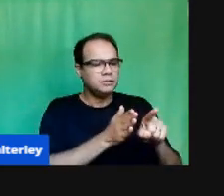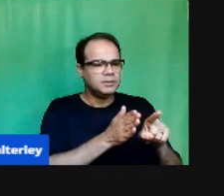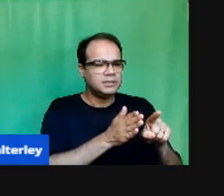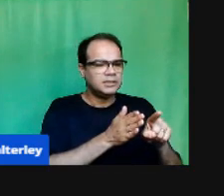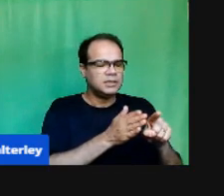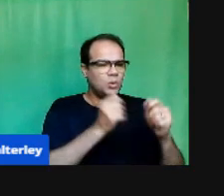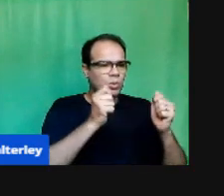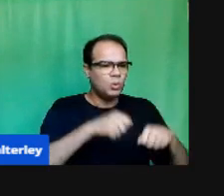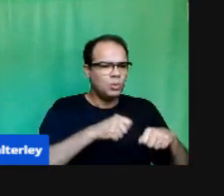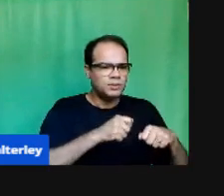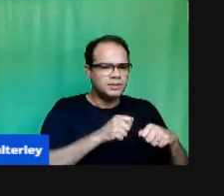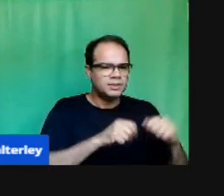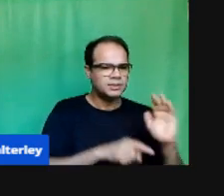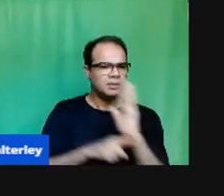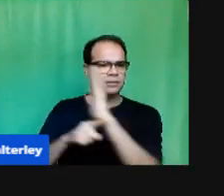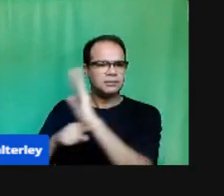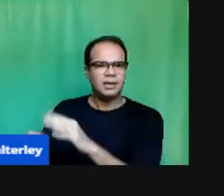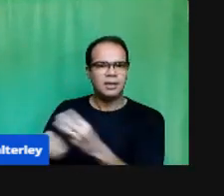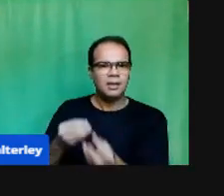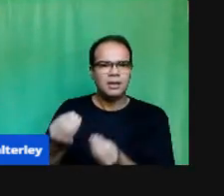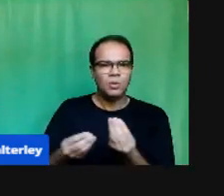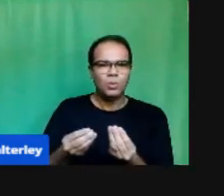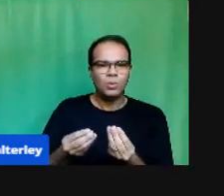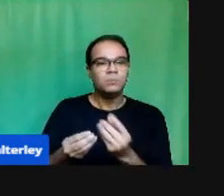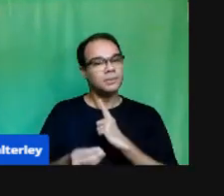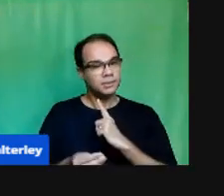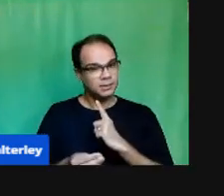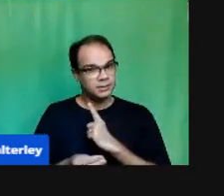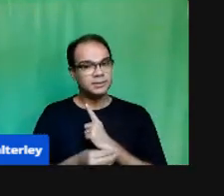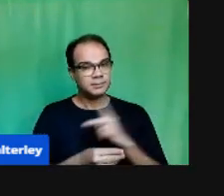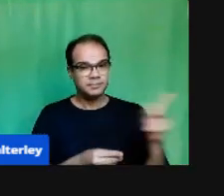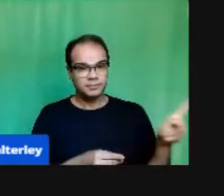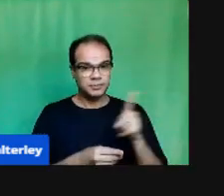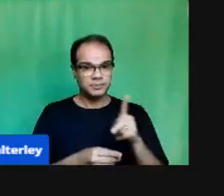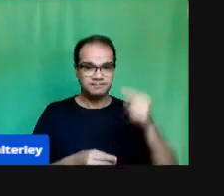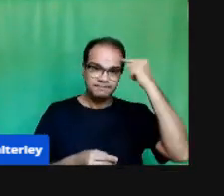Nesse sentido, esse olhar para as possibilidades,